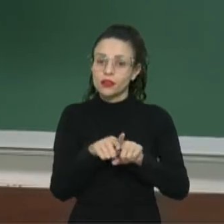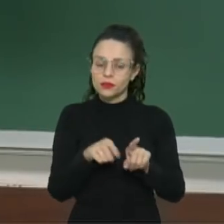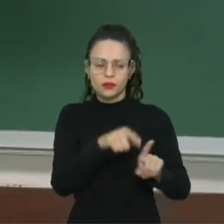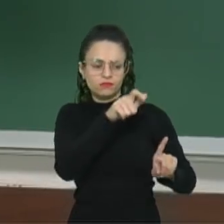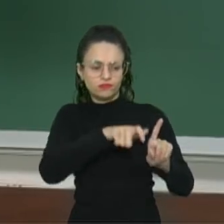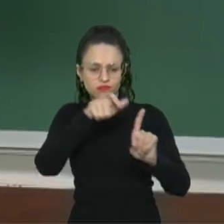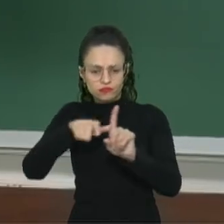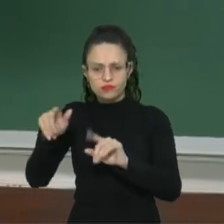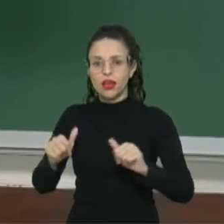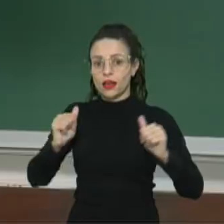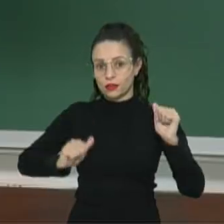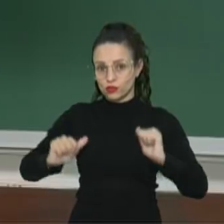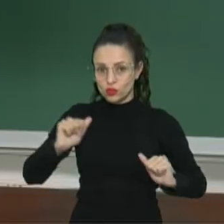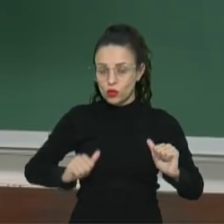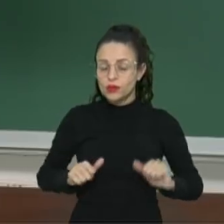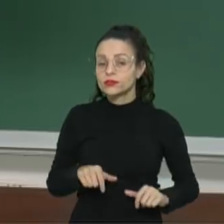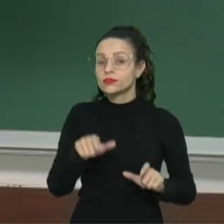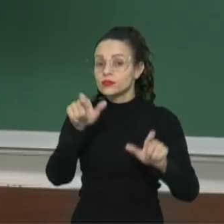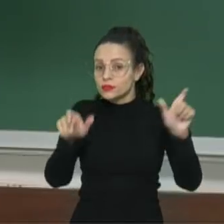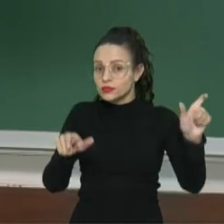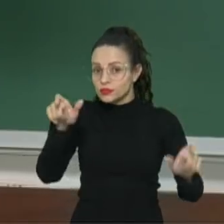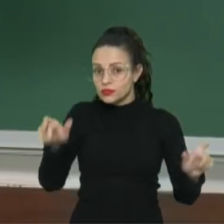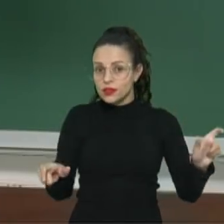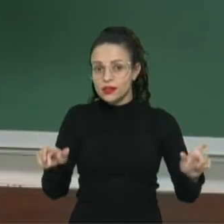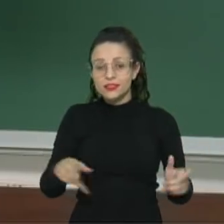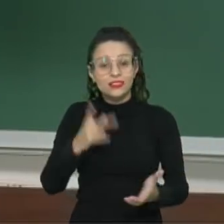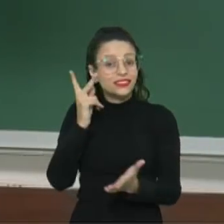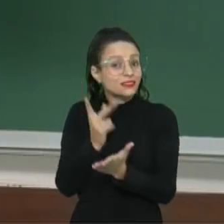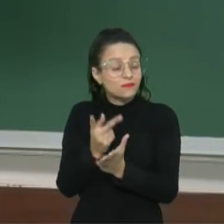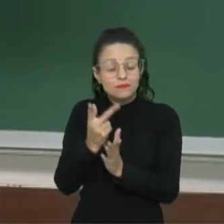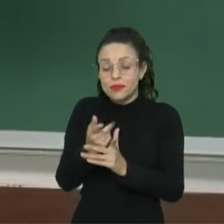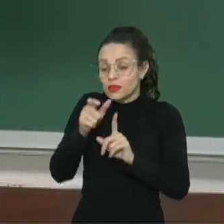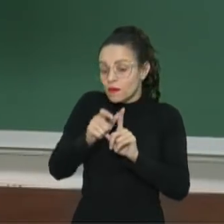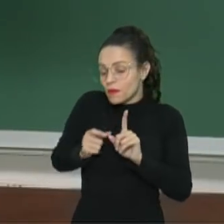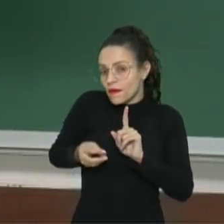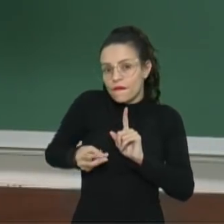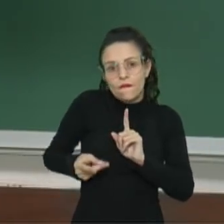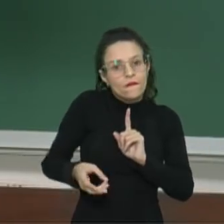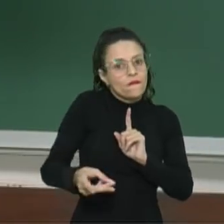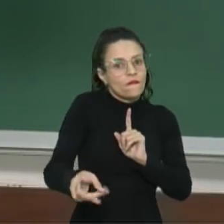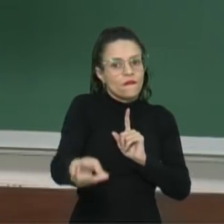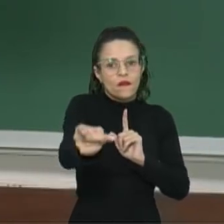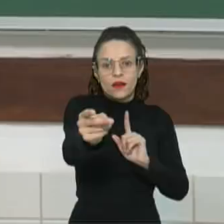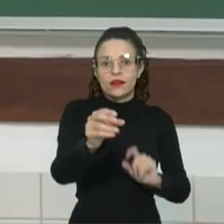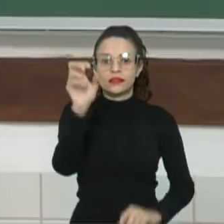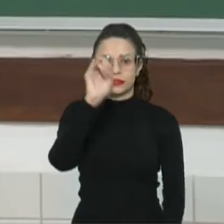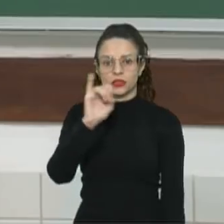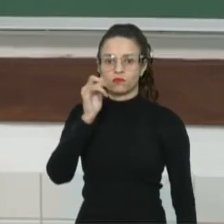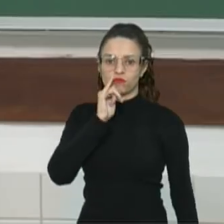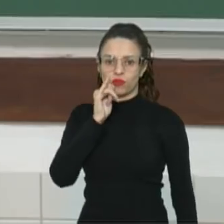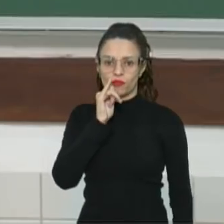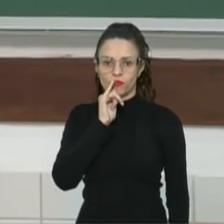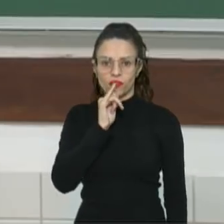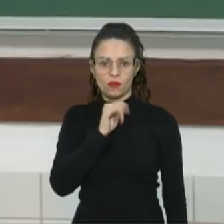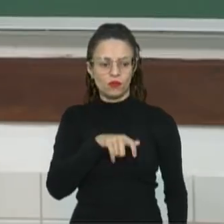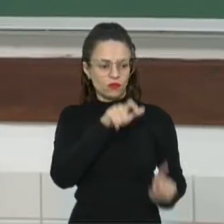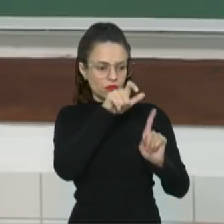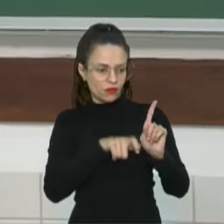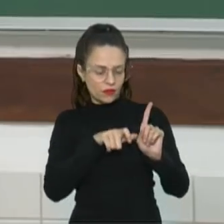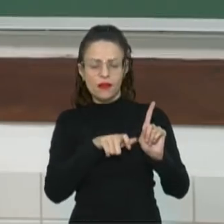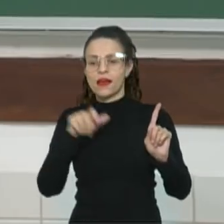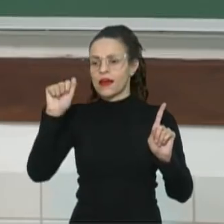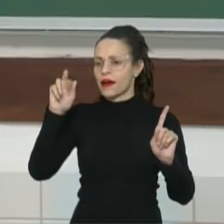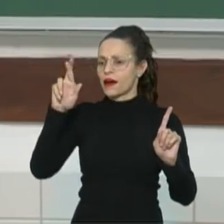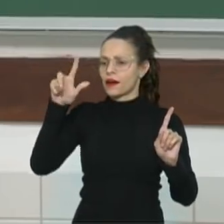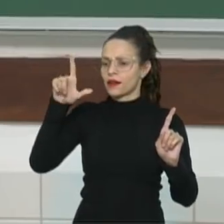que faziam os personagens, eles viviam a mesma personagem a vida inteira. Então, se era o Arlequim, ele ia